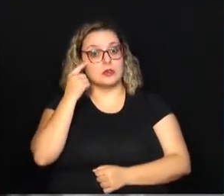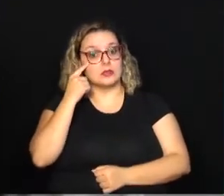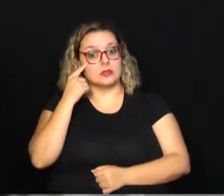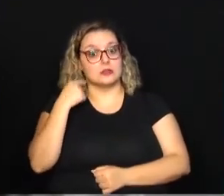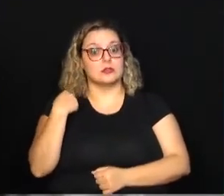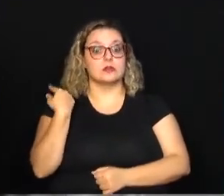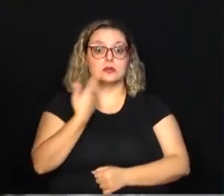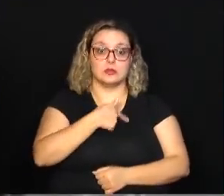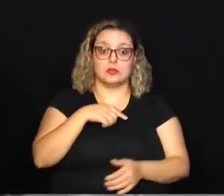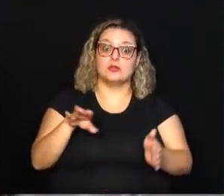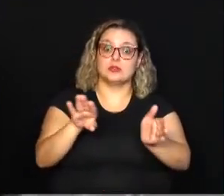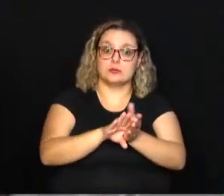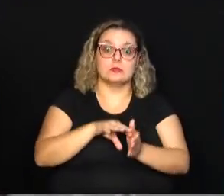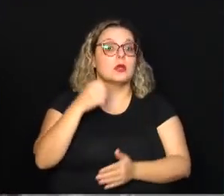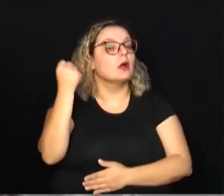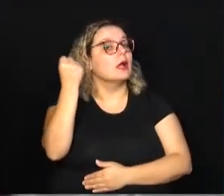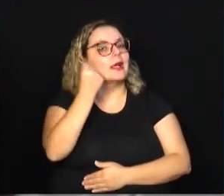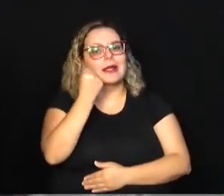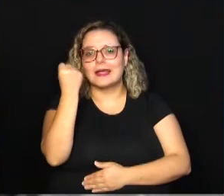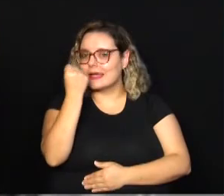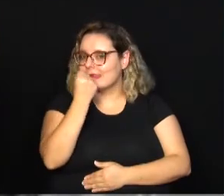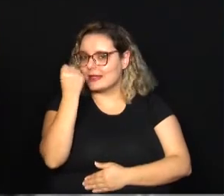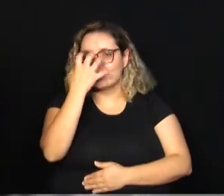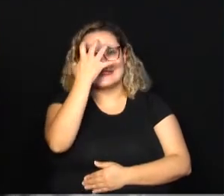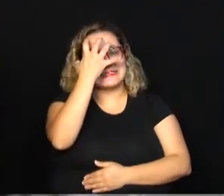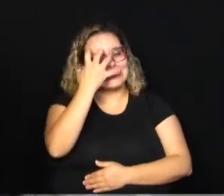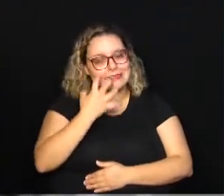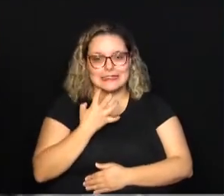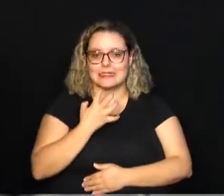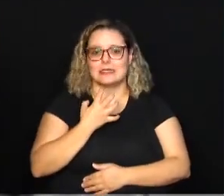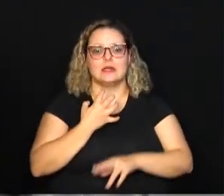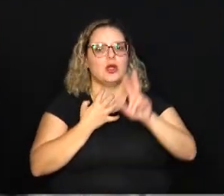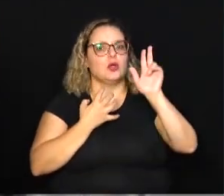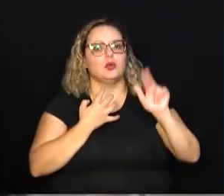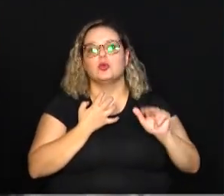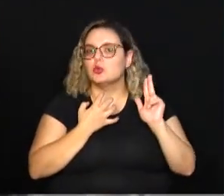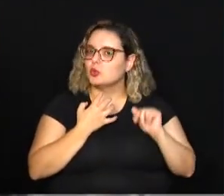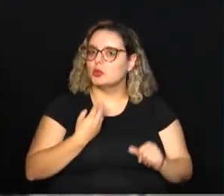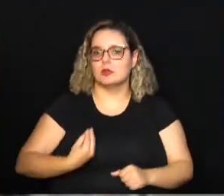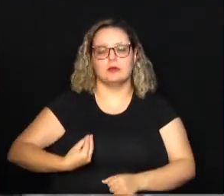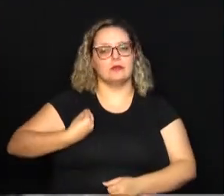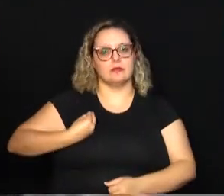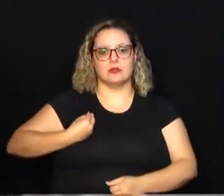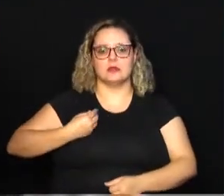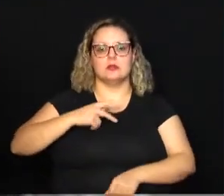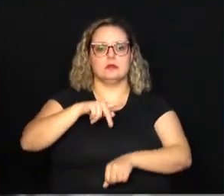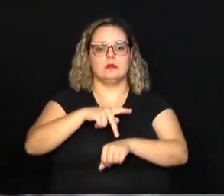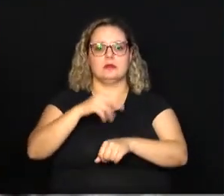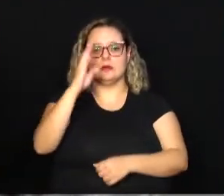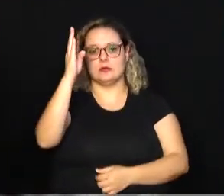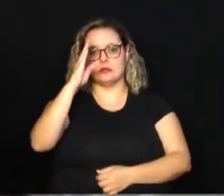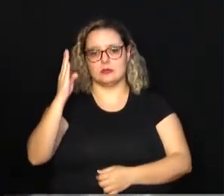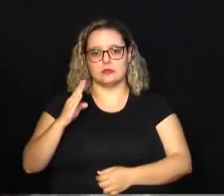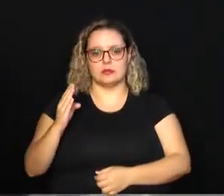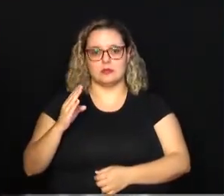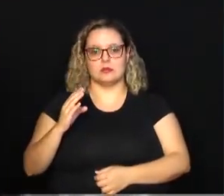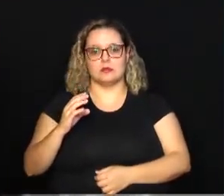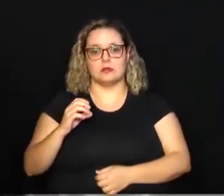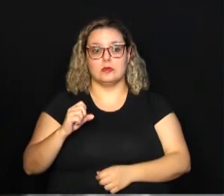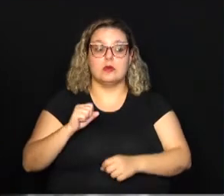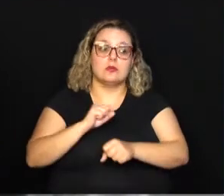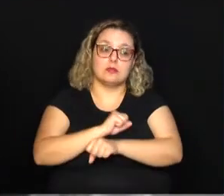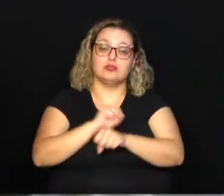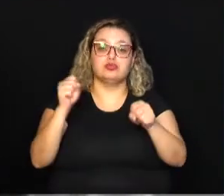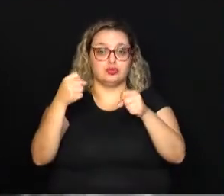numa situação gravíssima, jamais vivenciada pelo nosso país, com um colapso